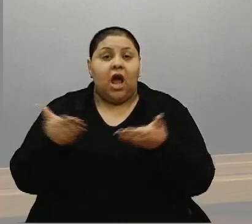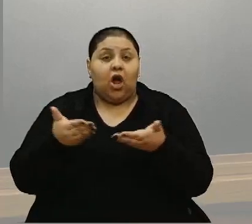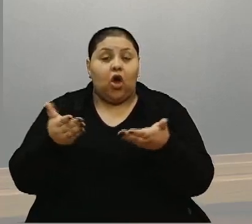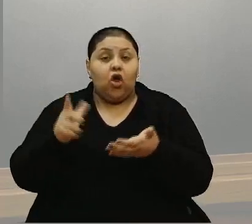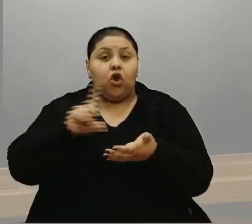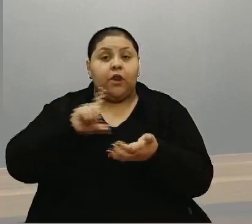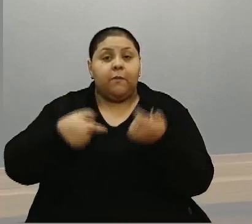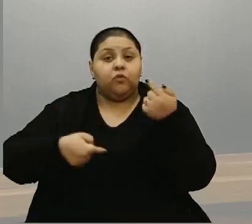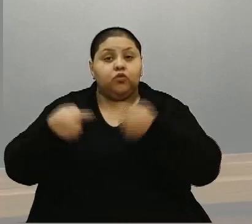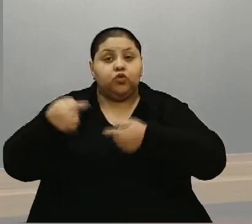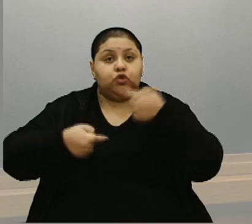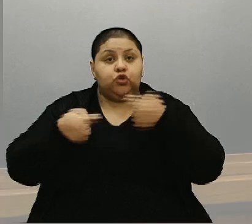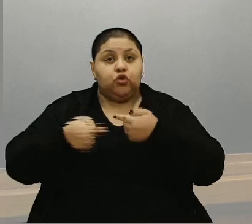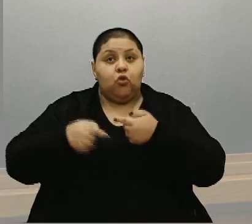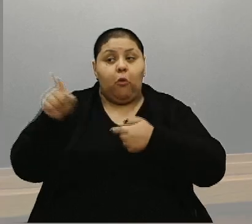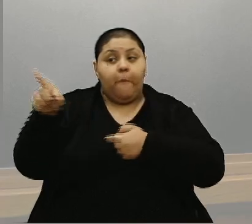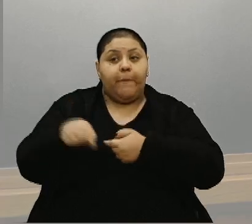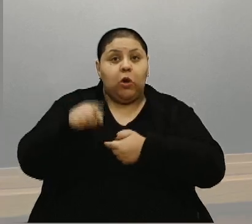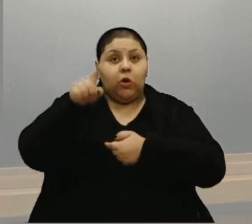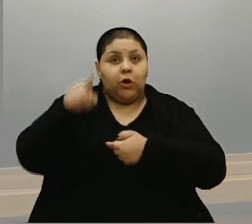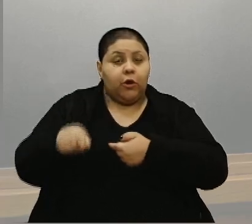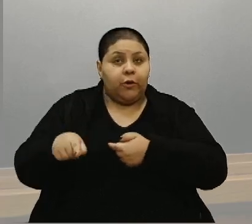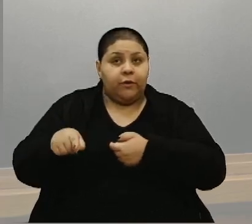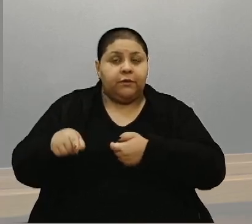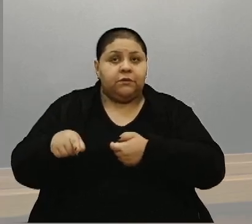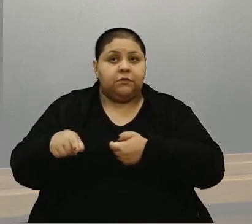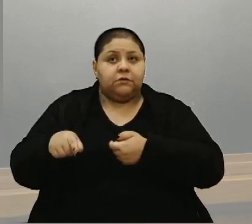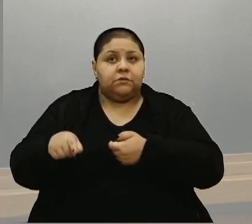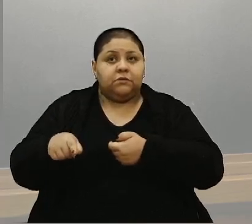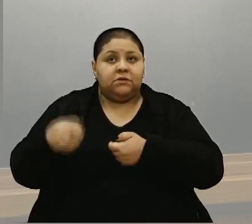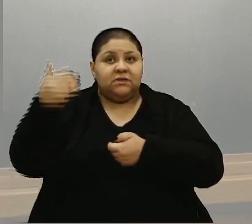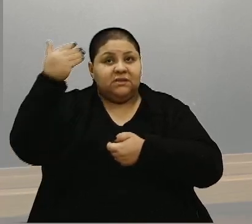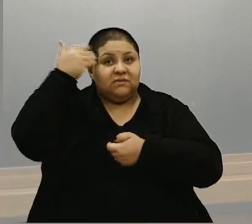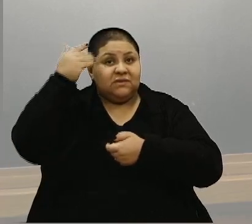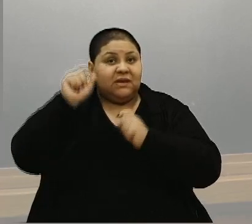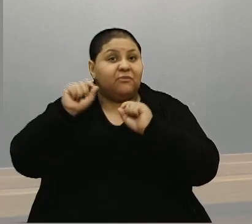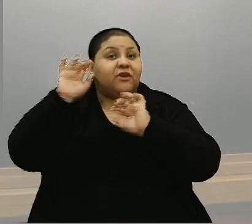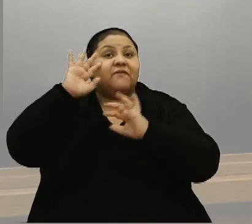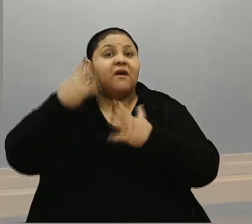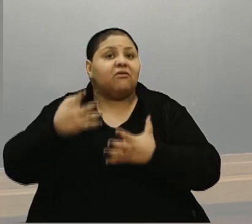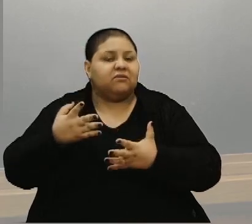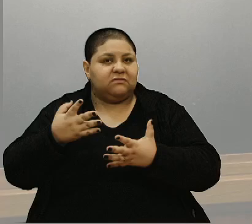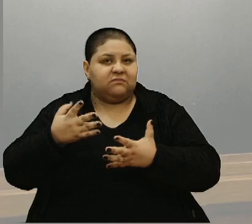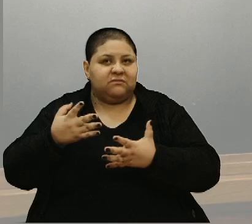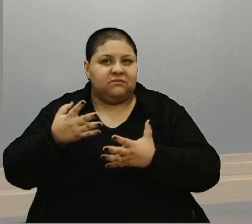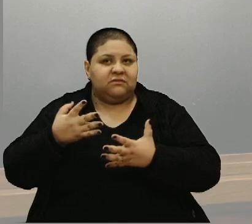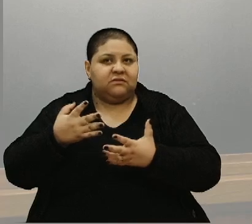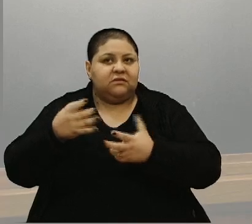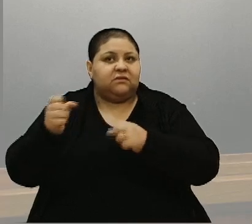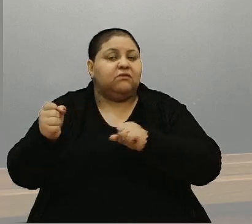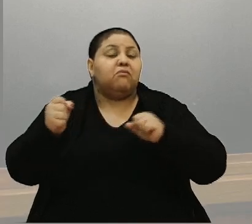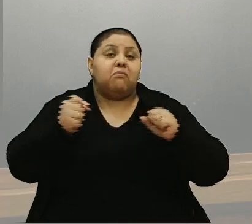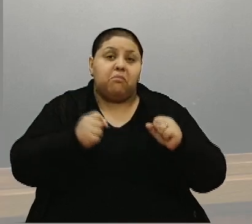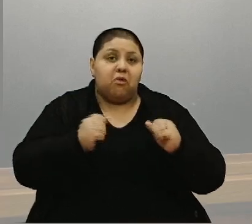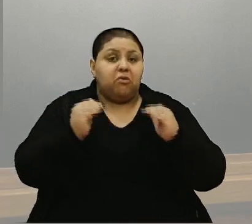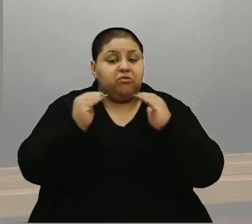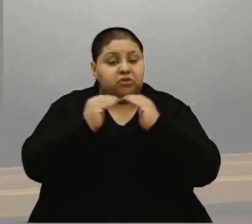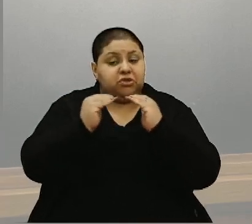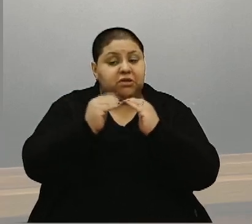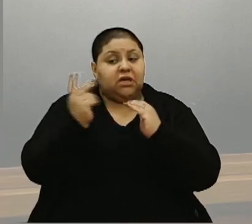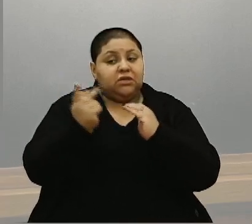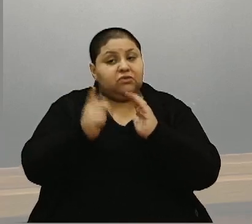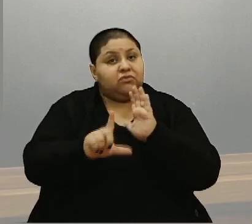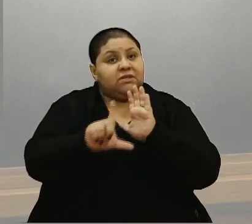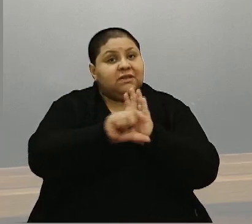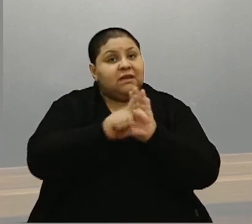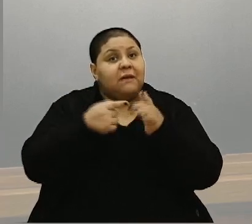estamos discutindo um veto que a gente não sabe o que vai acontecer com ele. Pode coexistir as duas leis,